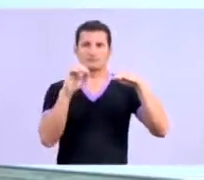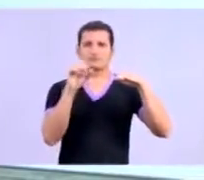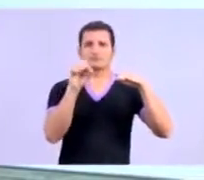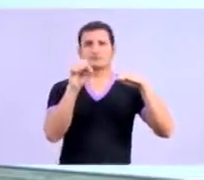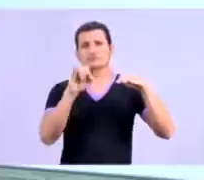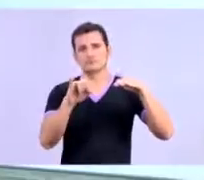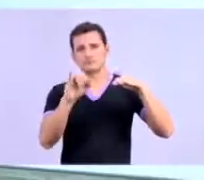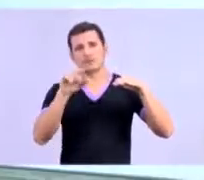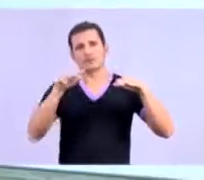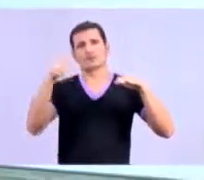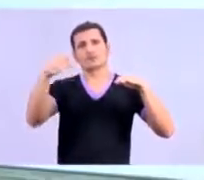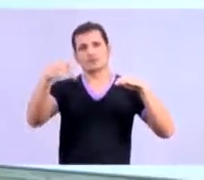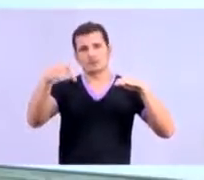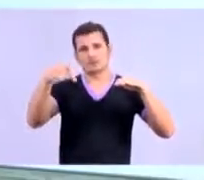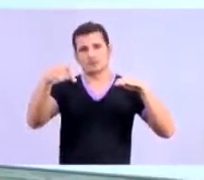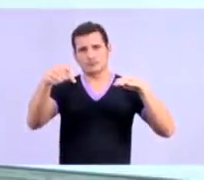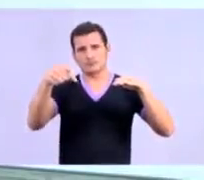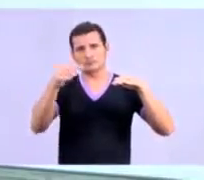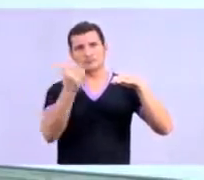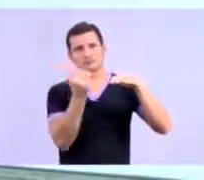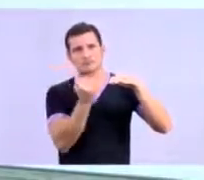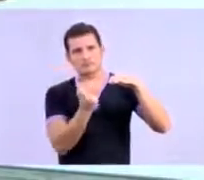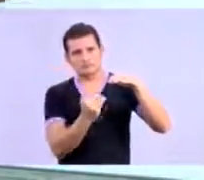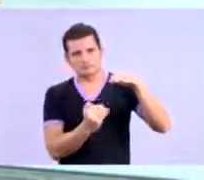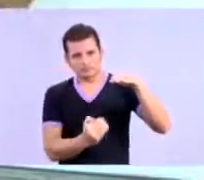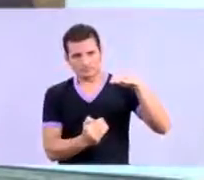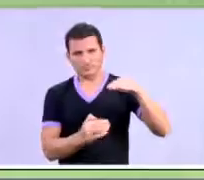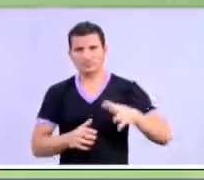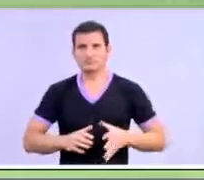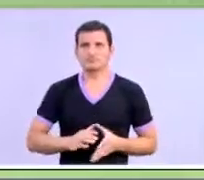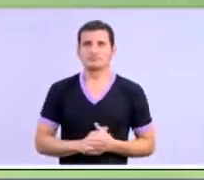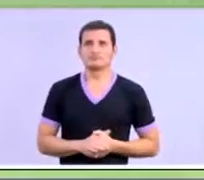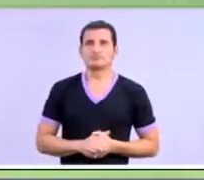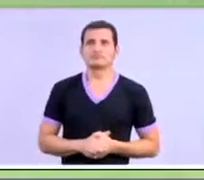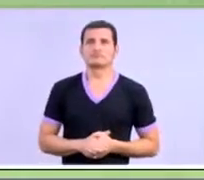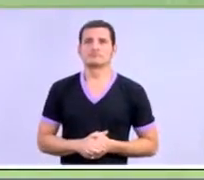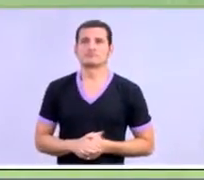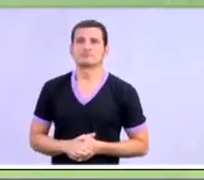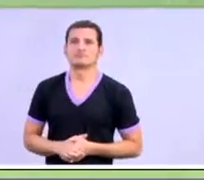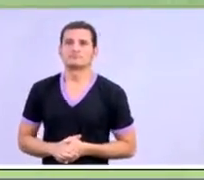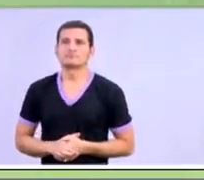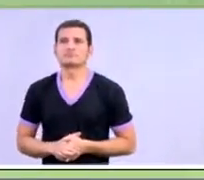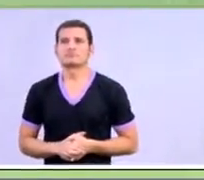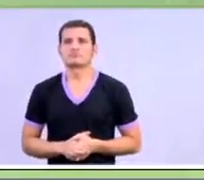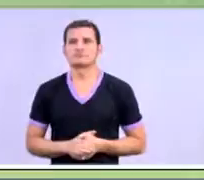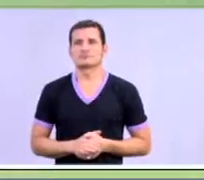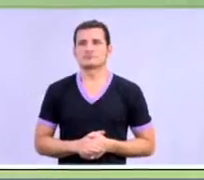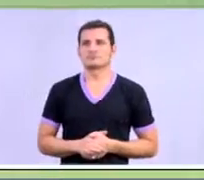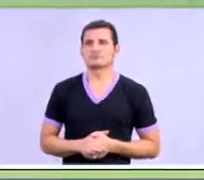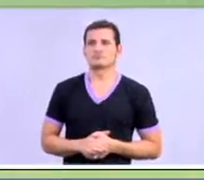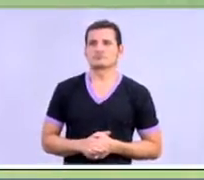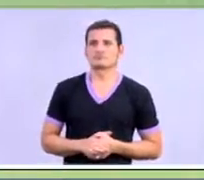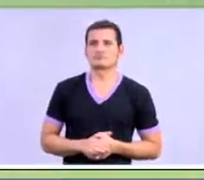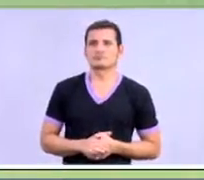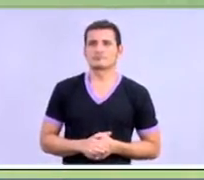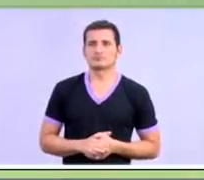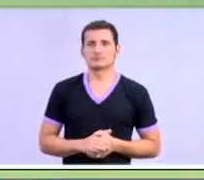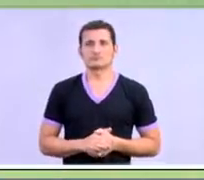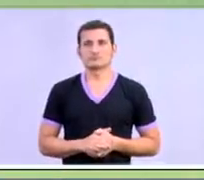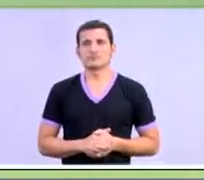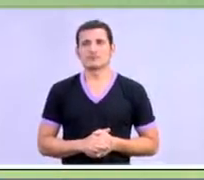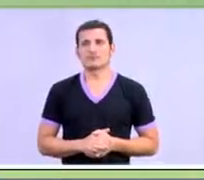São 7 camadas e vamos conhecê-las. Rapidamente, modelo OSI aqui, 7 camadas que são de cima para